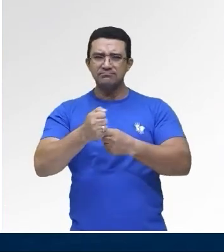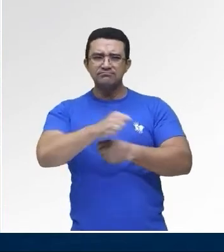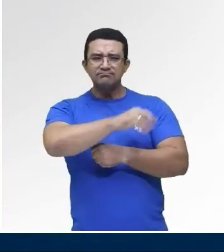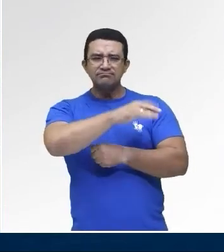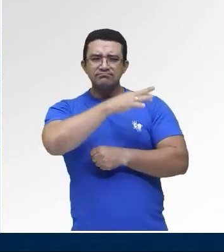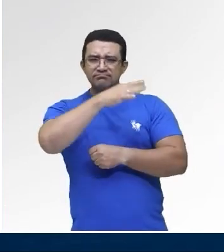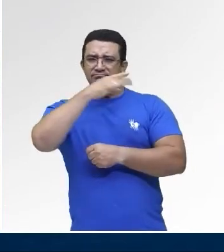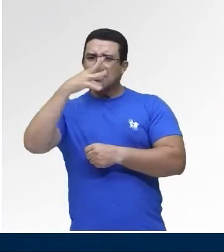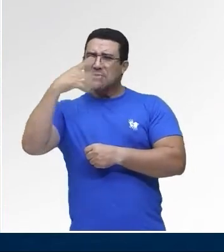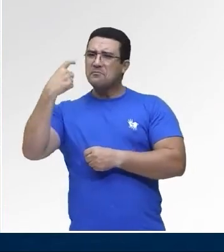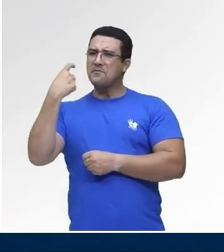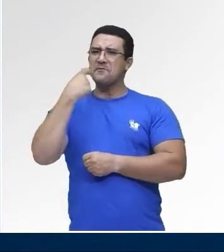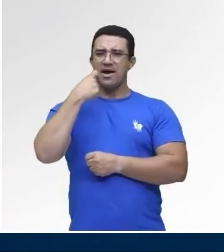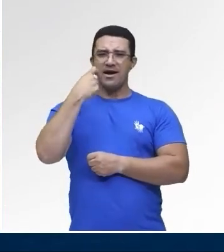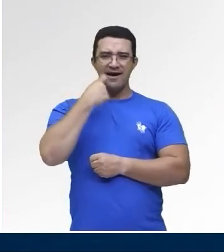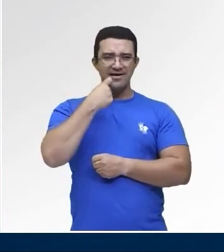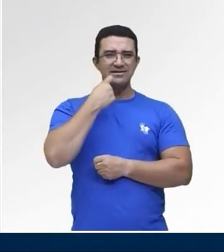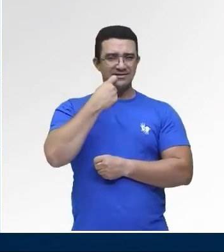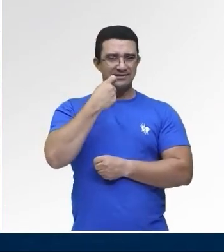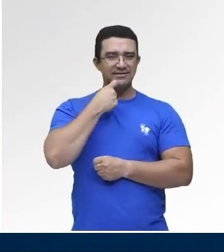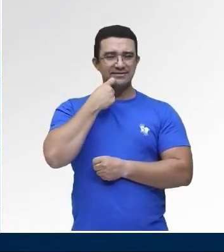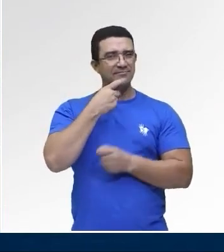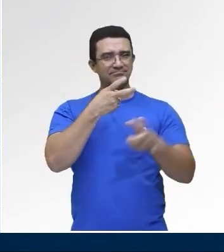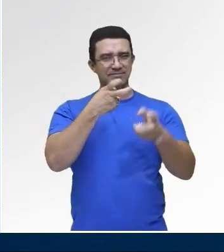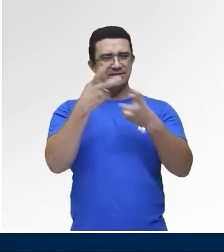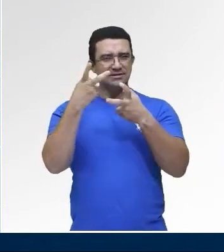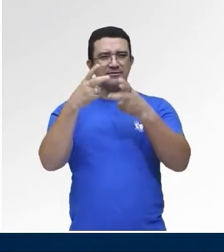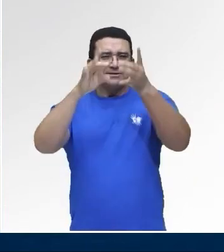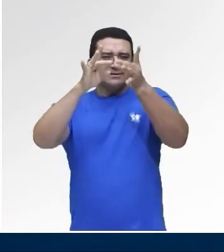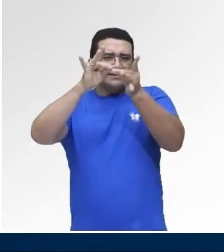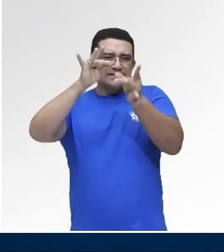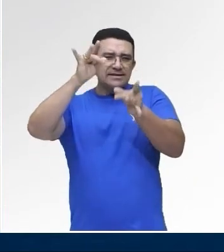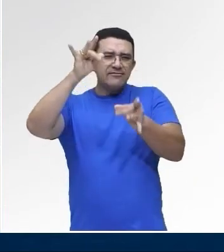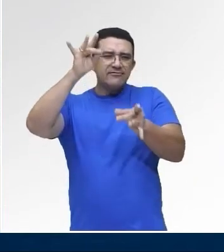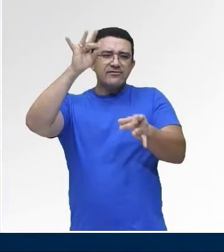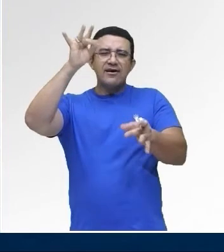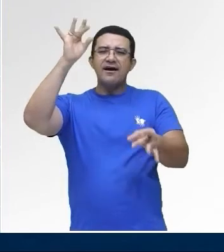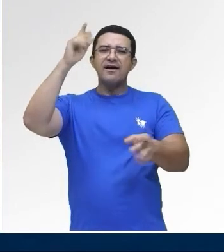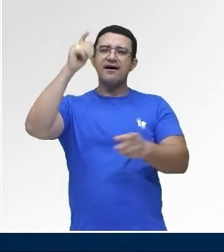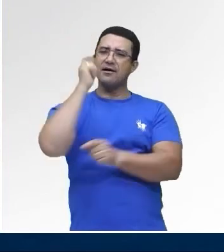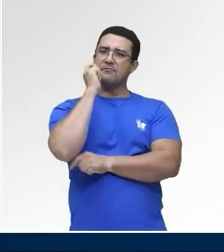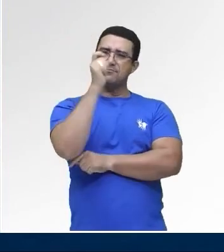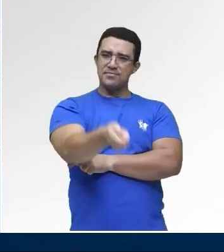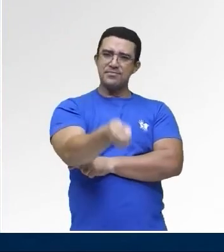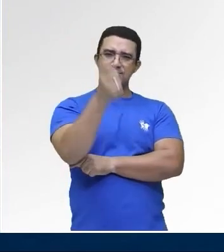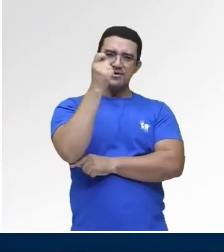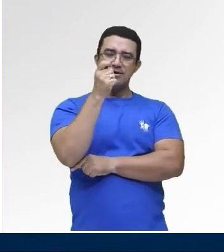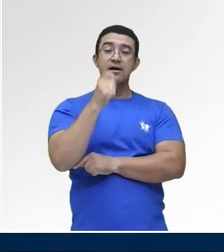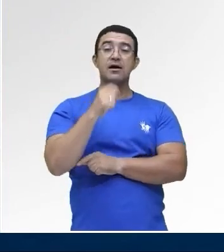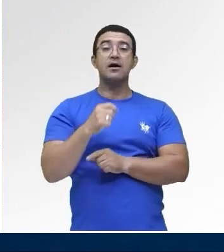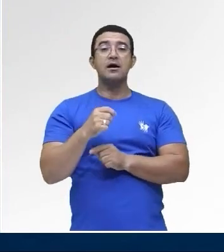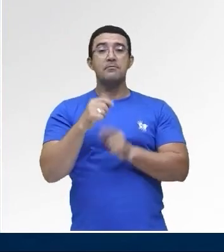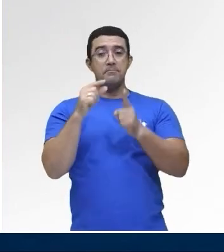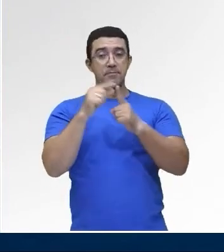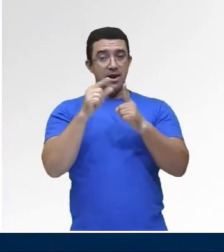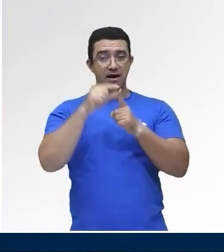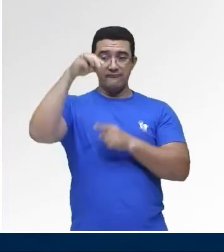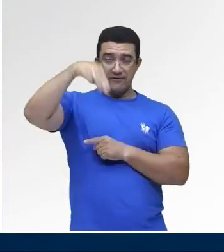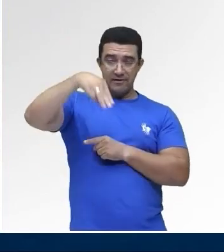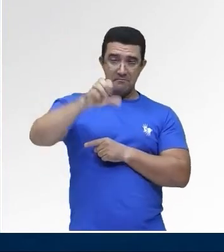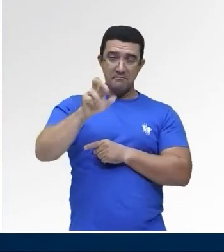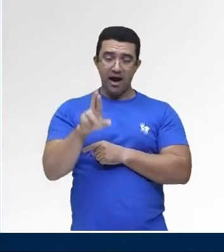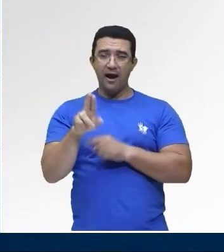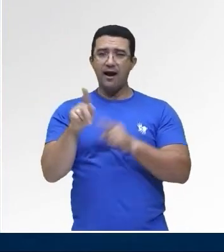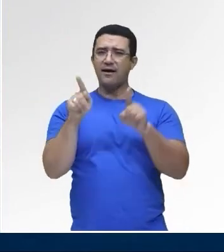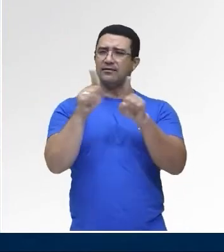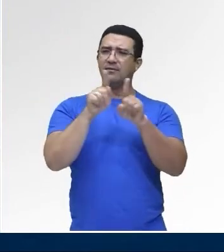ela imaginou, né? Como ela descreve essa pescaria. Então, a palavra mar e ar, notem que ela